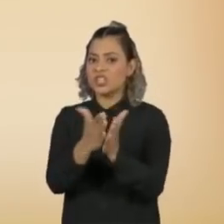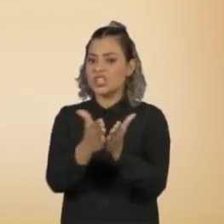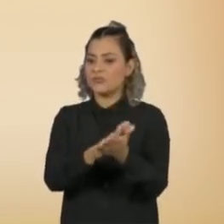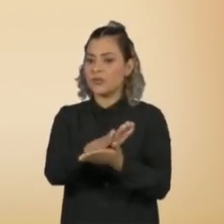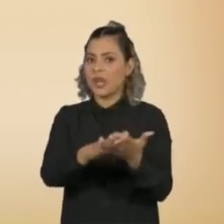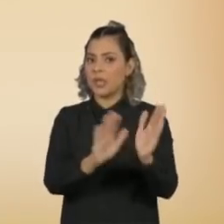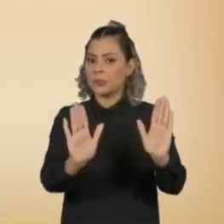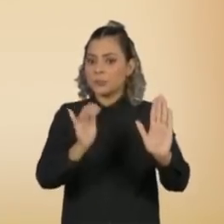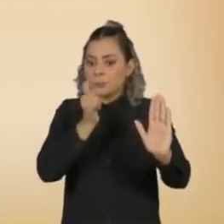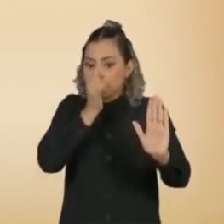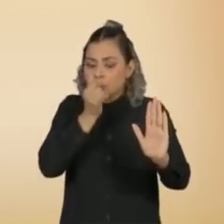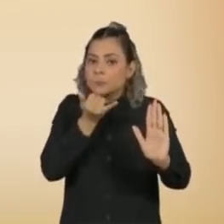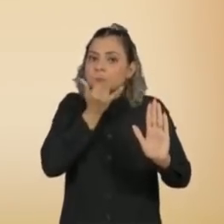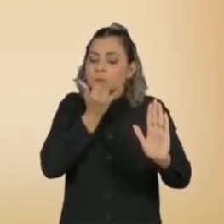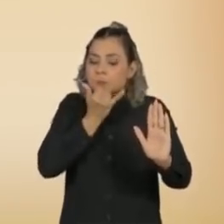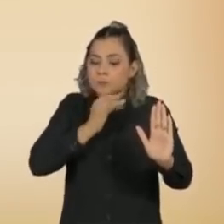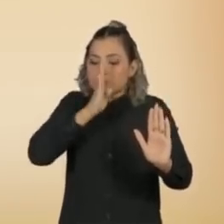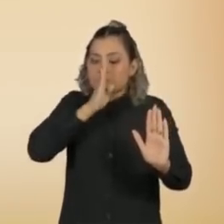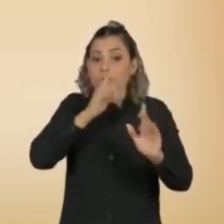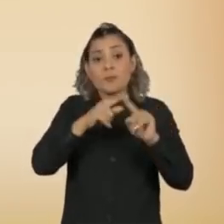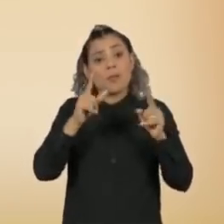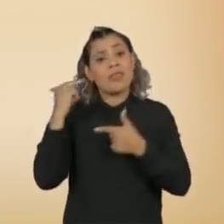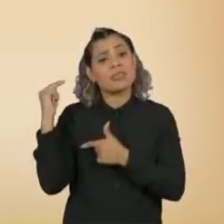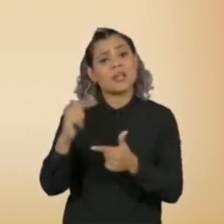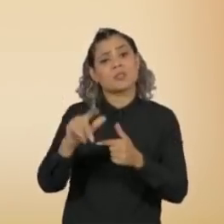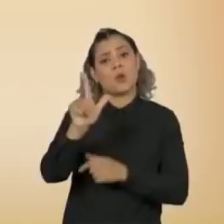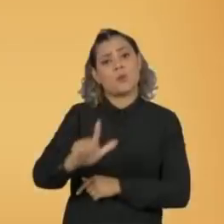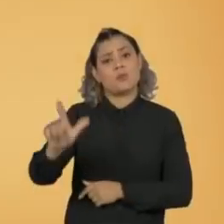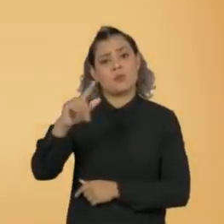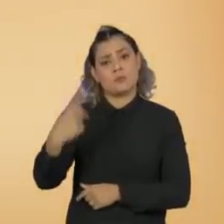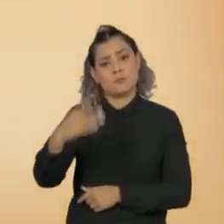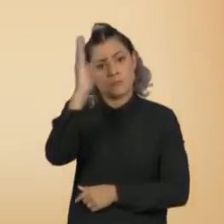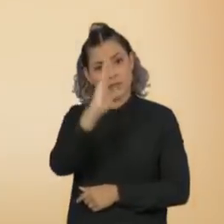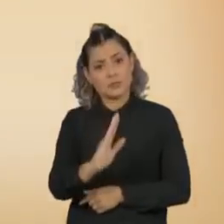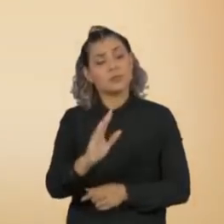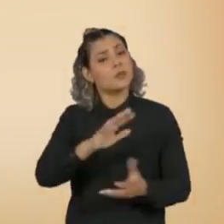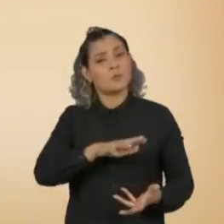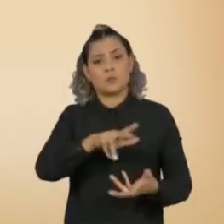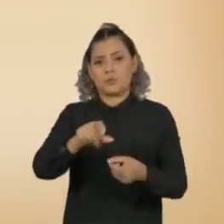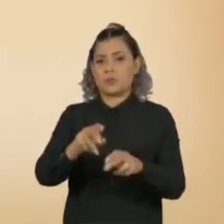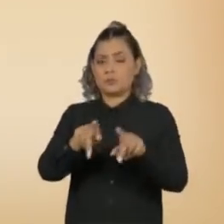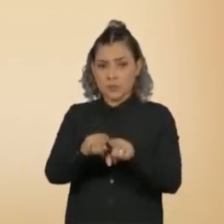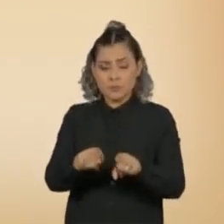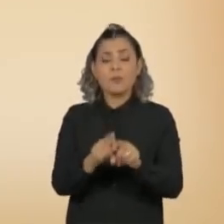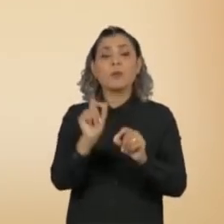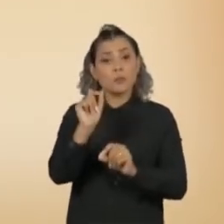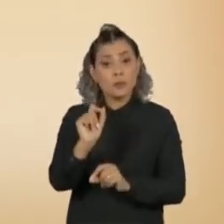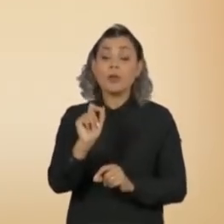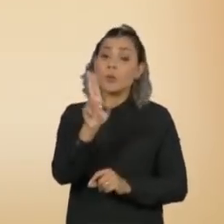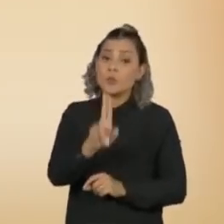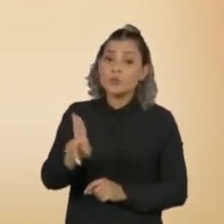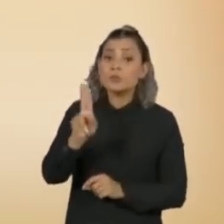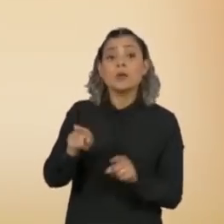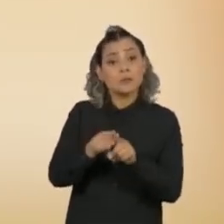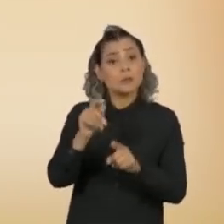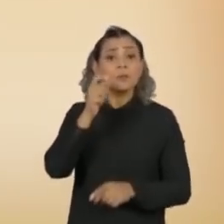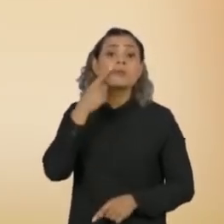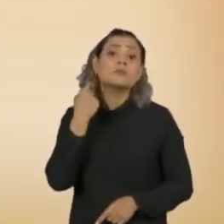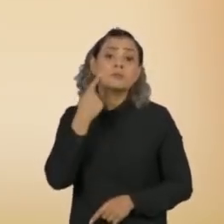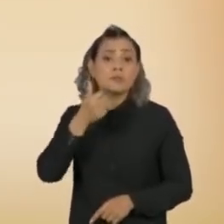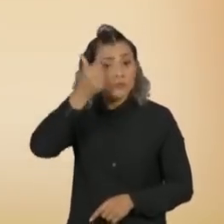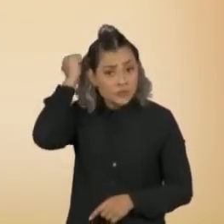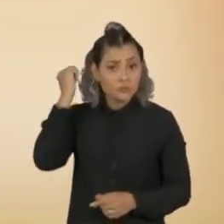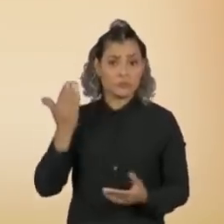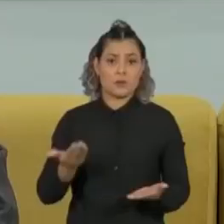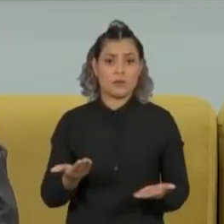livro. Alguns deles são clássicos da literatura brasileira e universal, e muitos usados até mesmo em